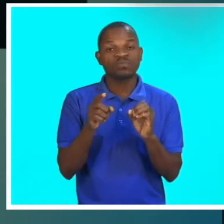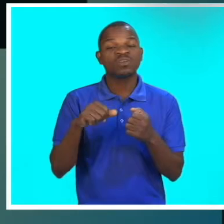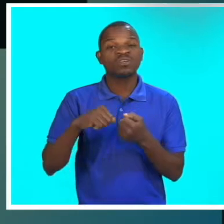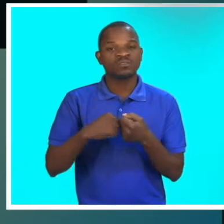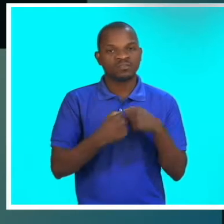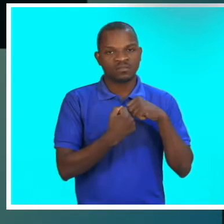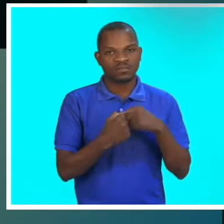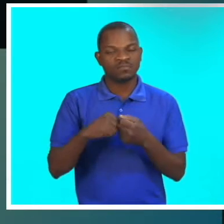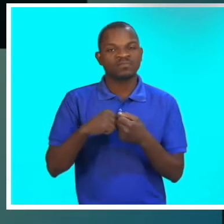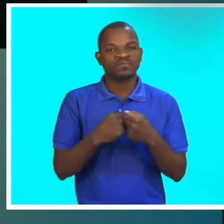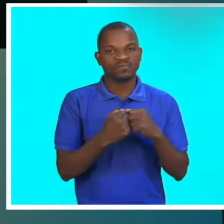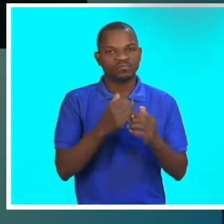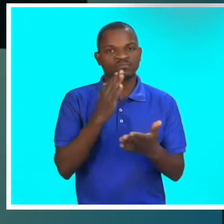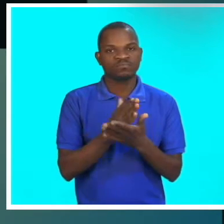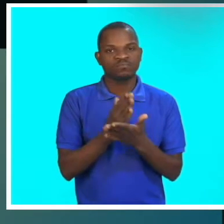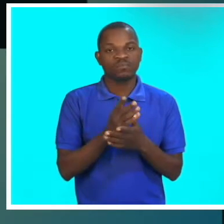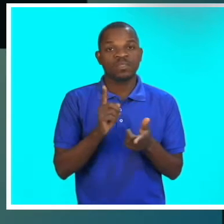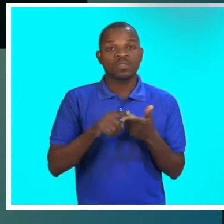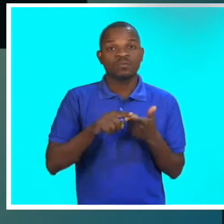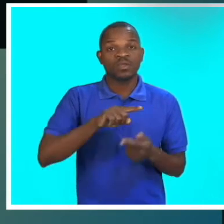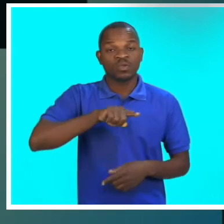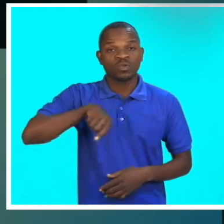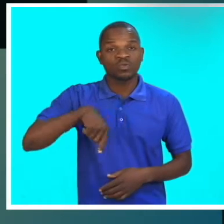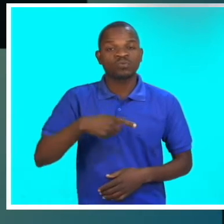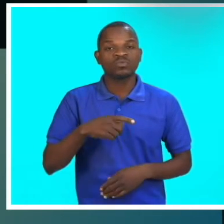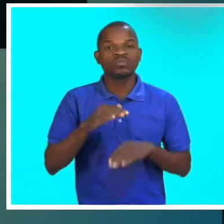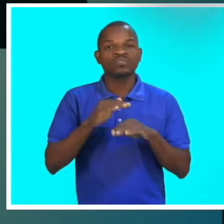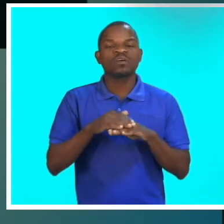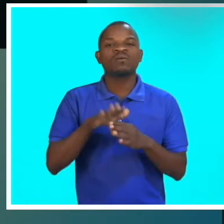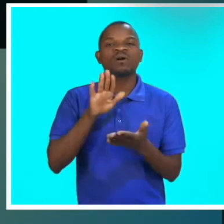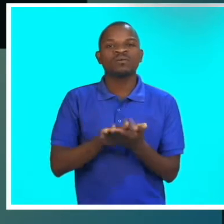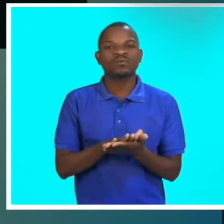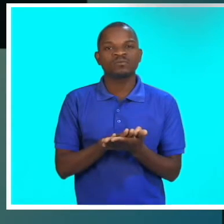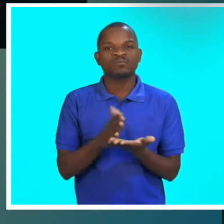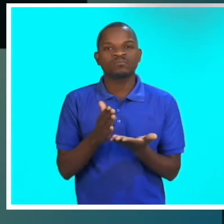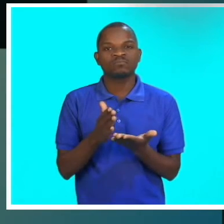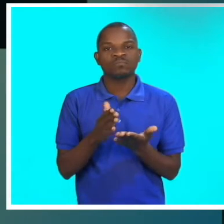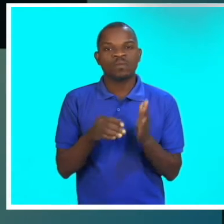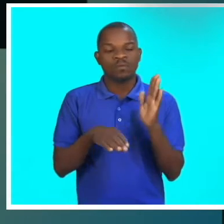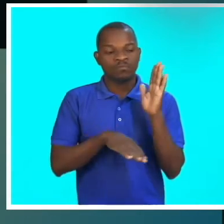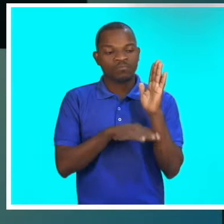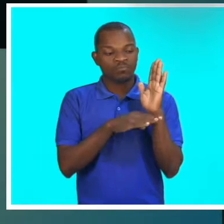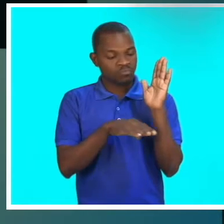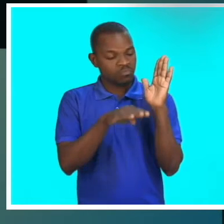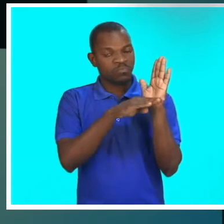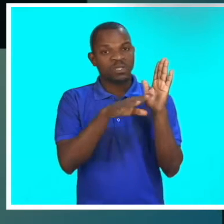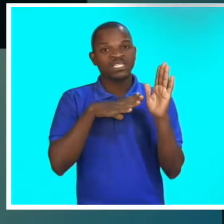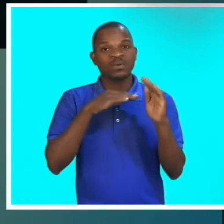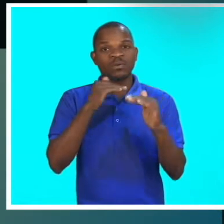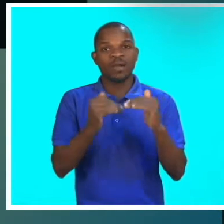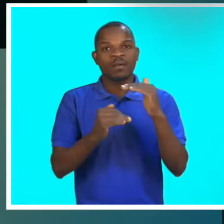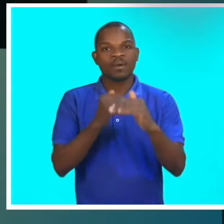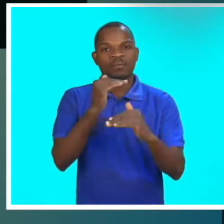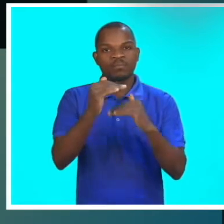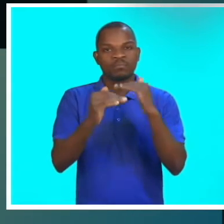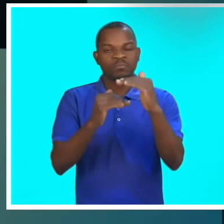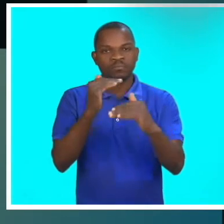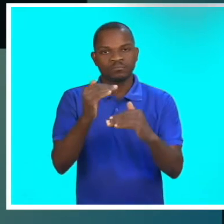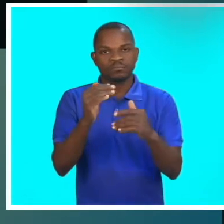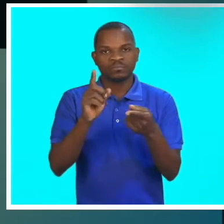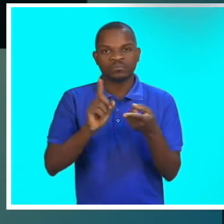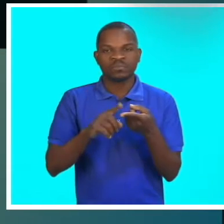Esse é um desafio. Esse é um desafio. E nós estamos no andar onde há as escadas.